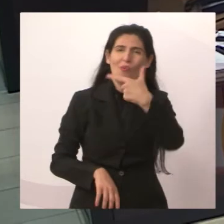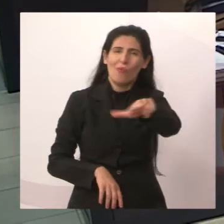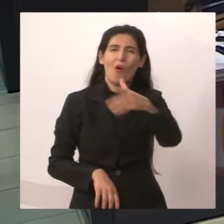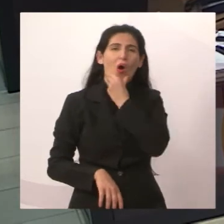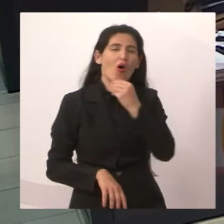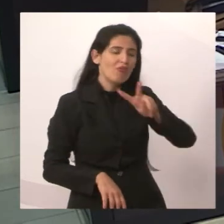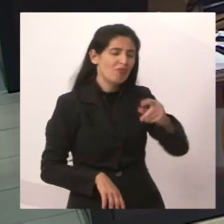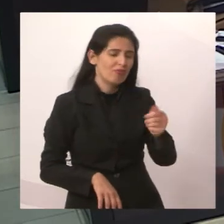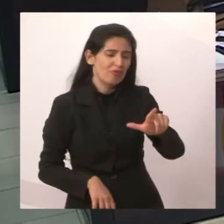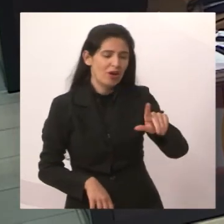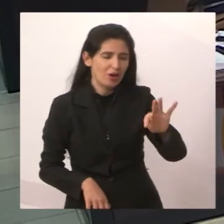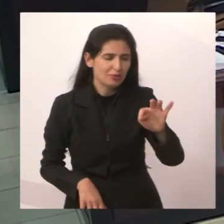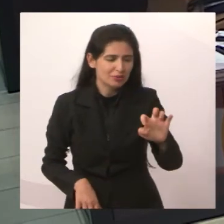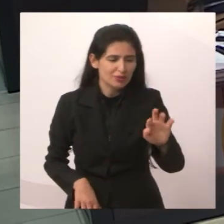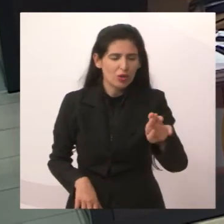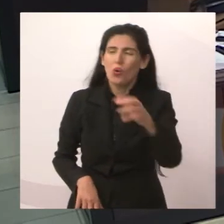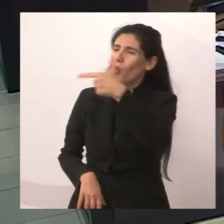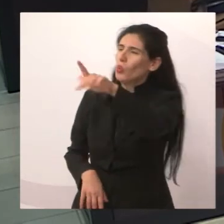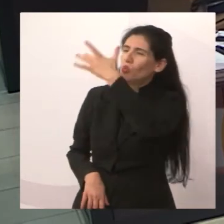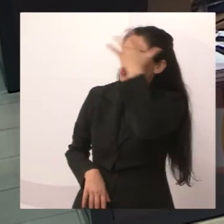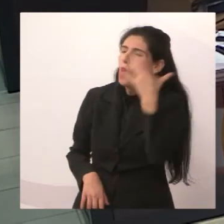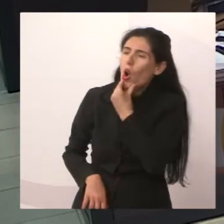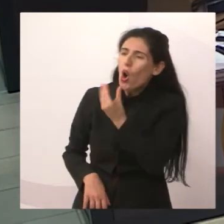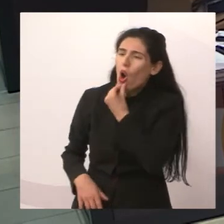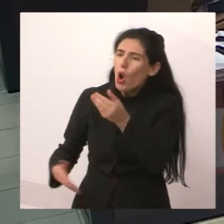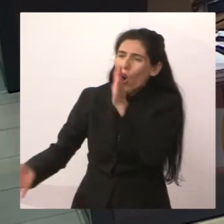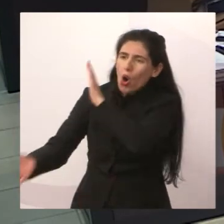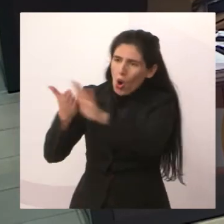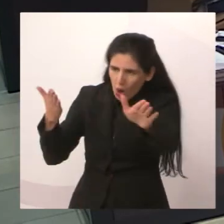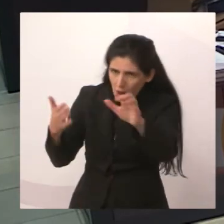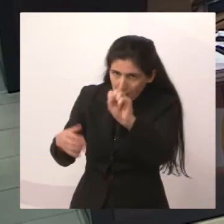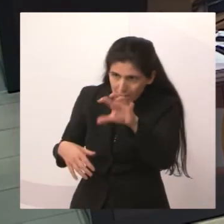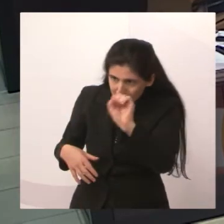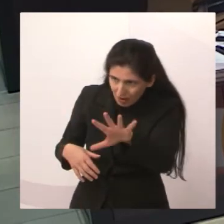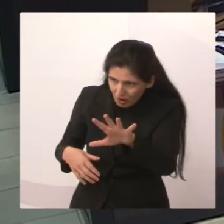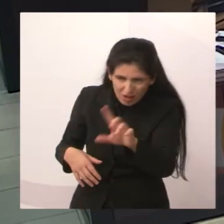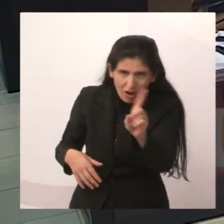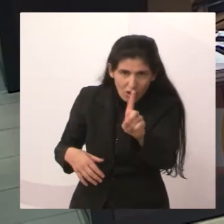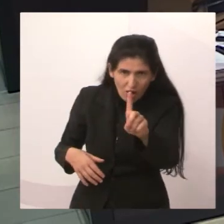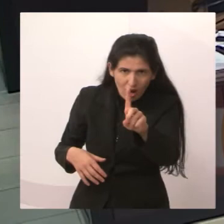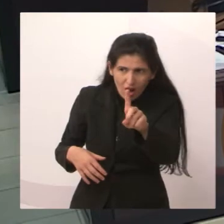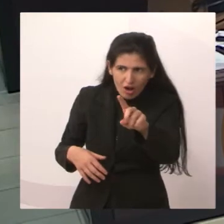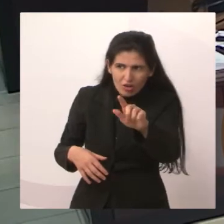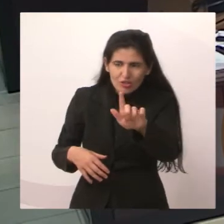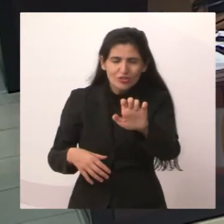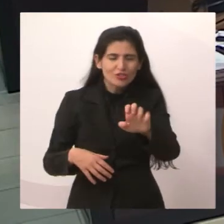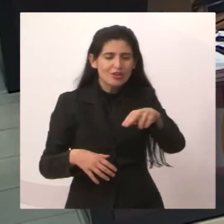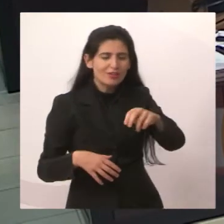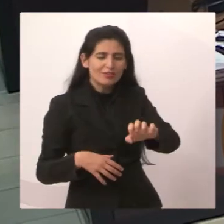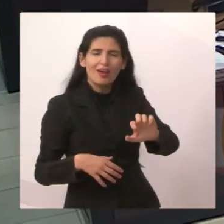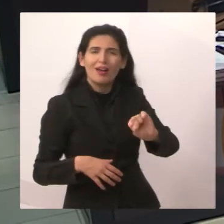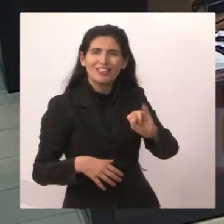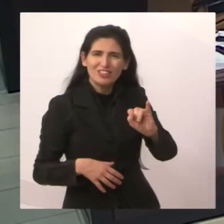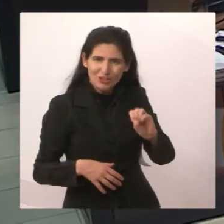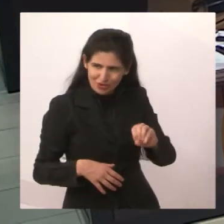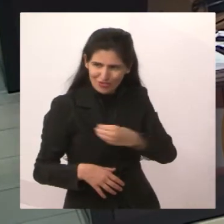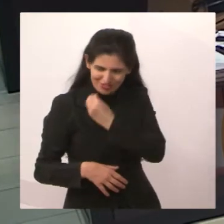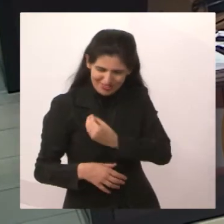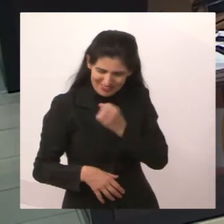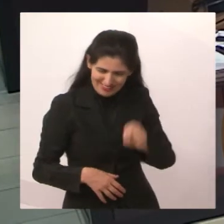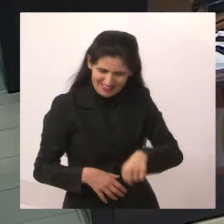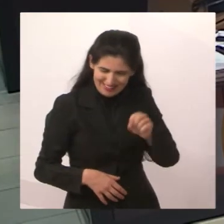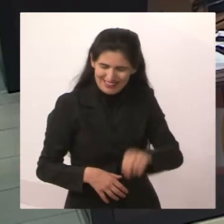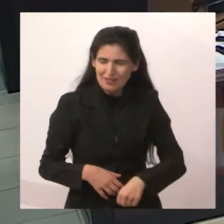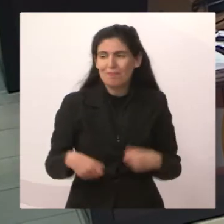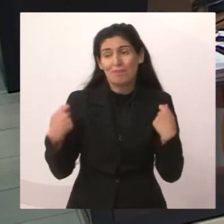o Genésio, acho que não está mais aí, né? Genésio, está lá, não tive com você, Genésio, mas fui até seu suplente aqui